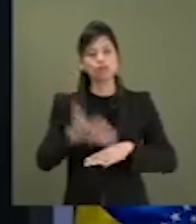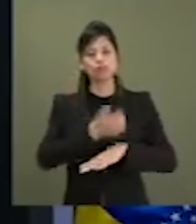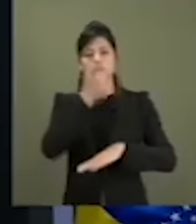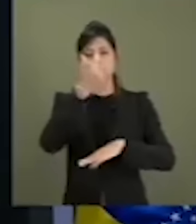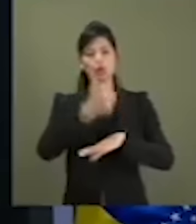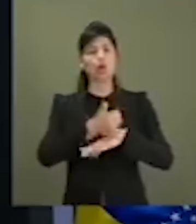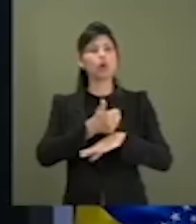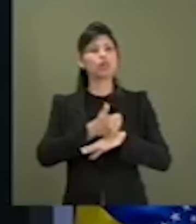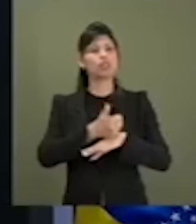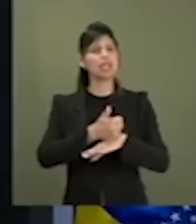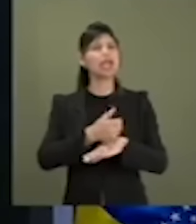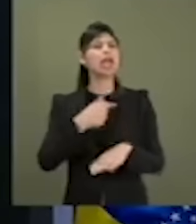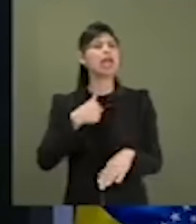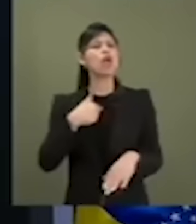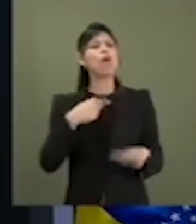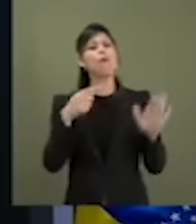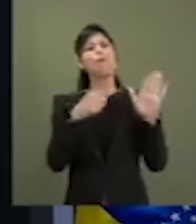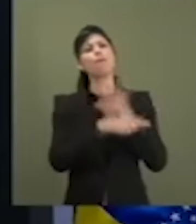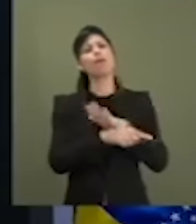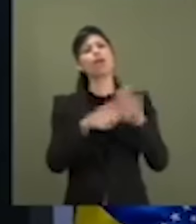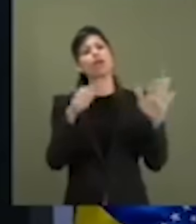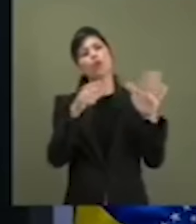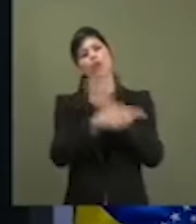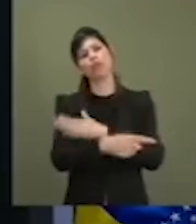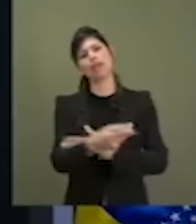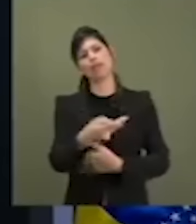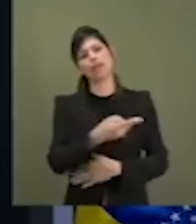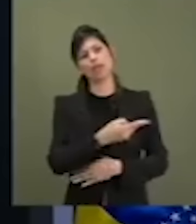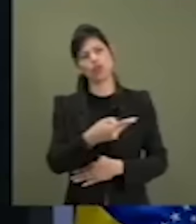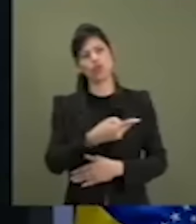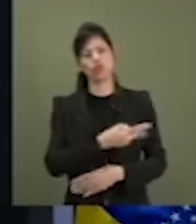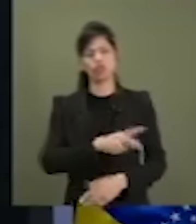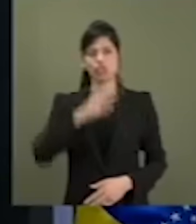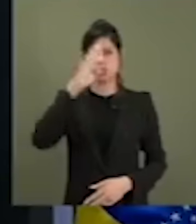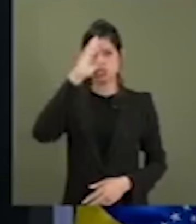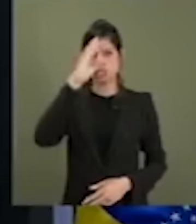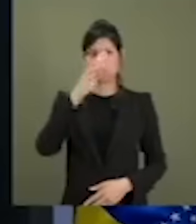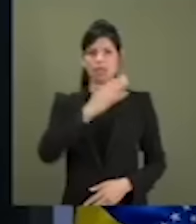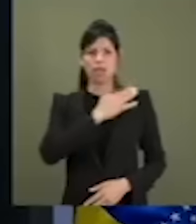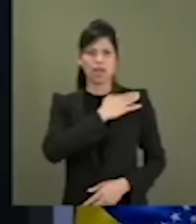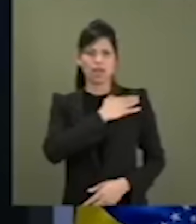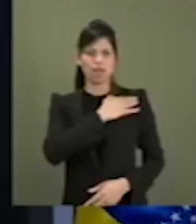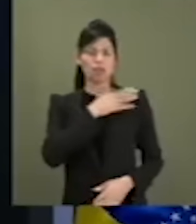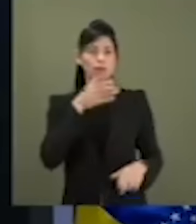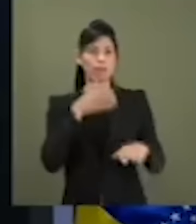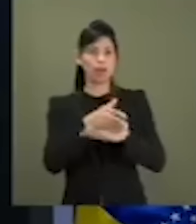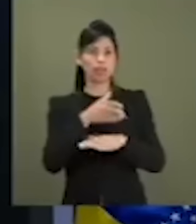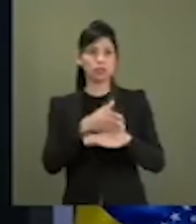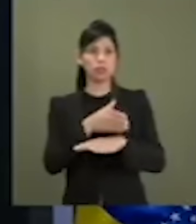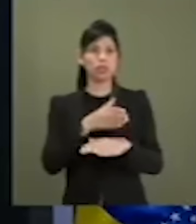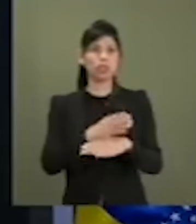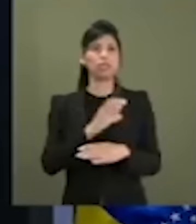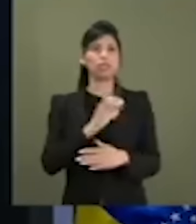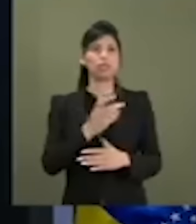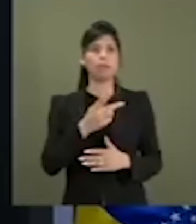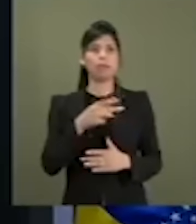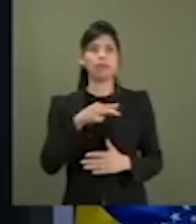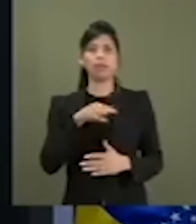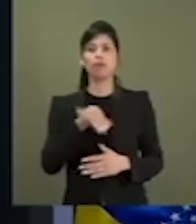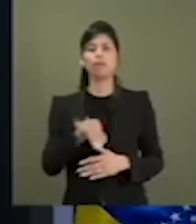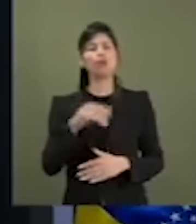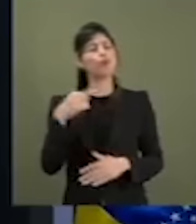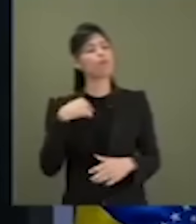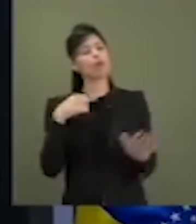Eu perguntei para dois generais que estiveram na CPMI, o senador Girão estava lá. Eu perguntei qual é a definição de